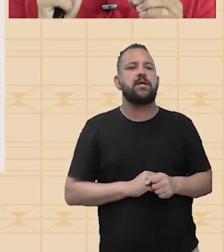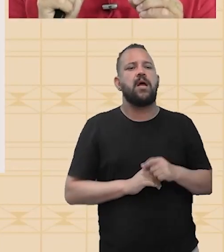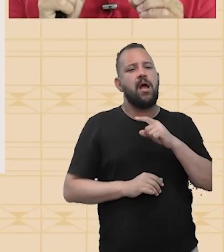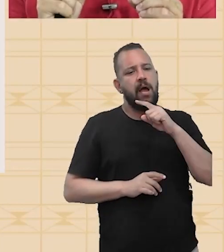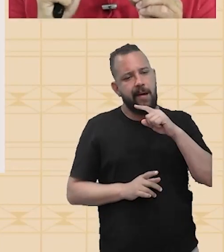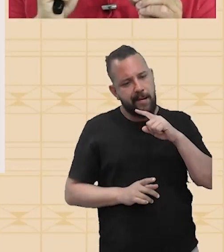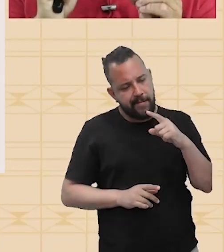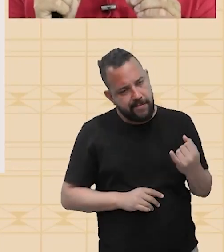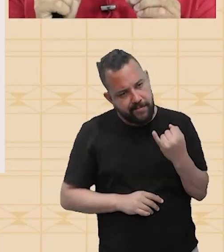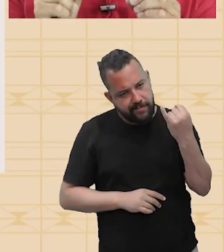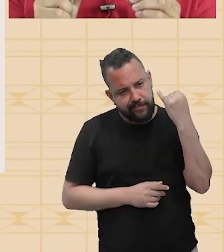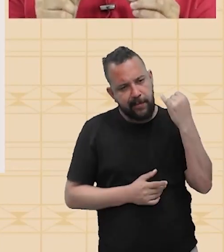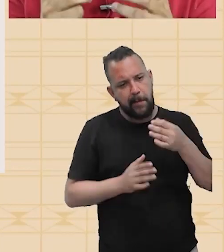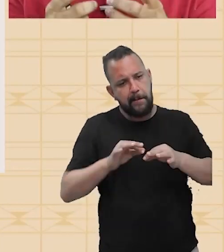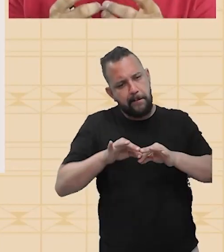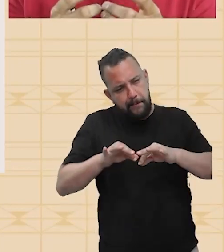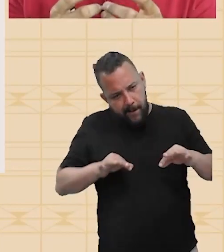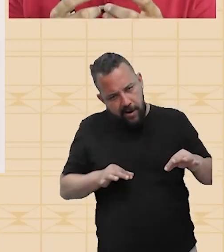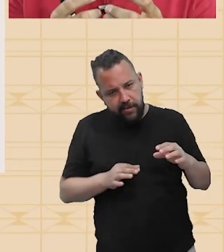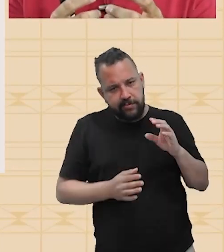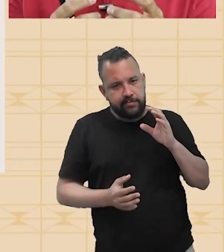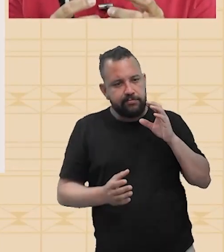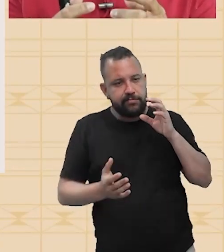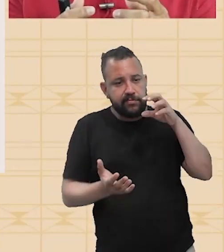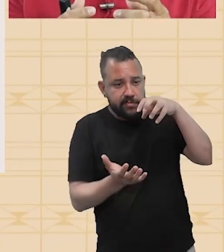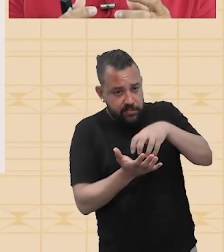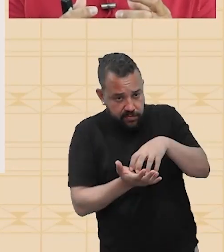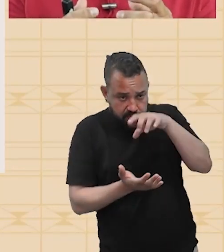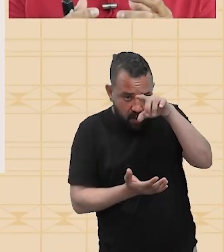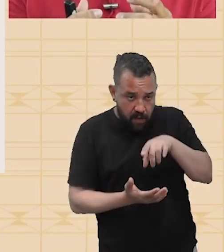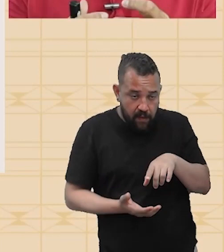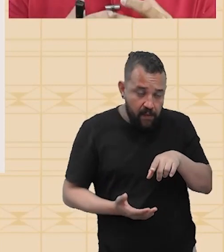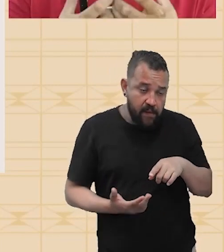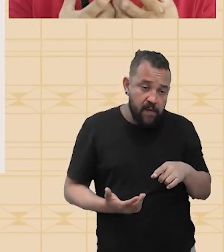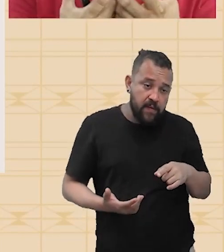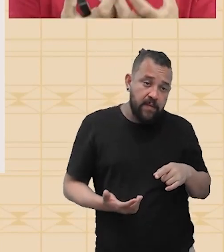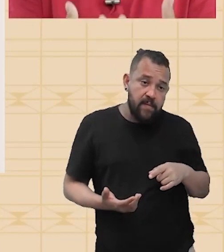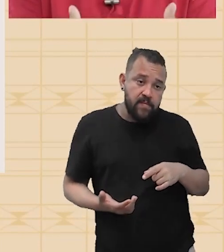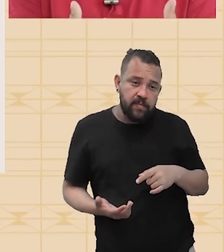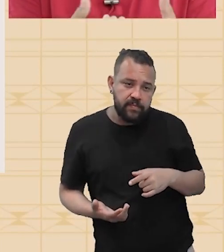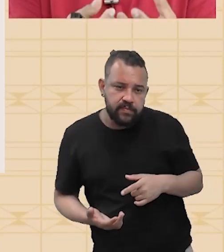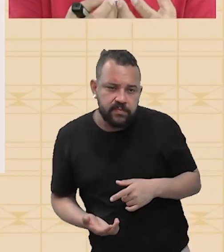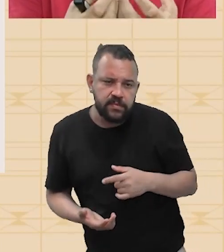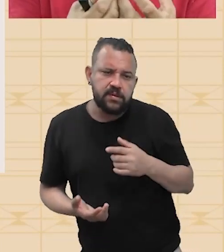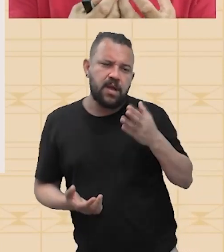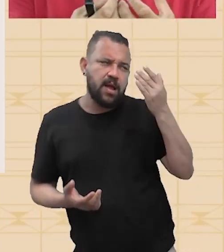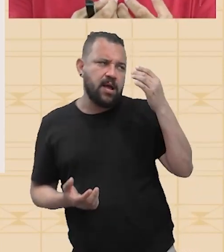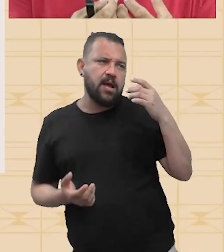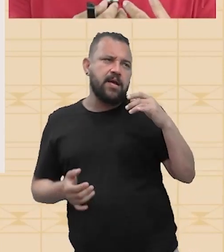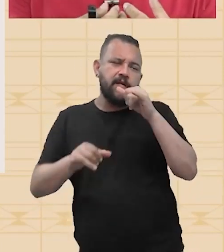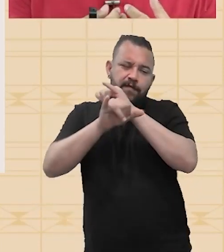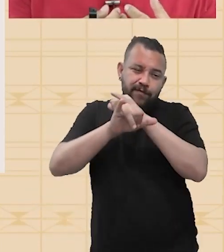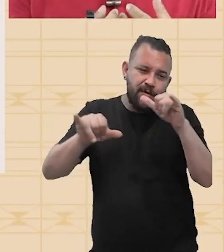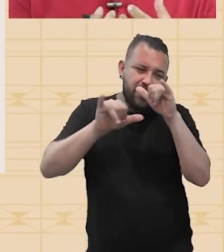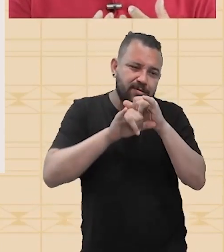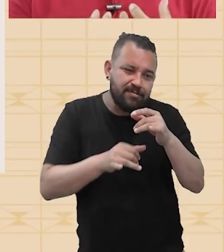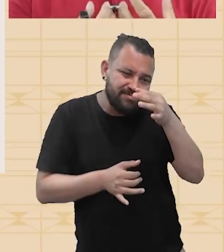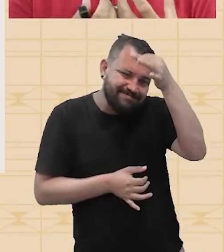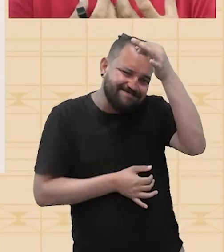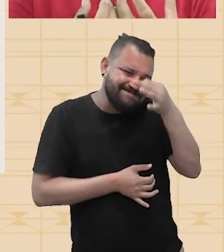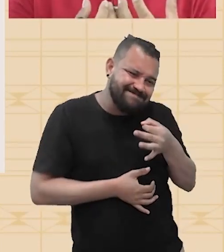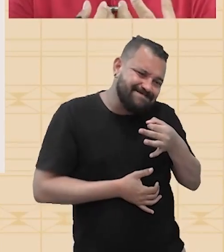importância das medidas de tendência central é dar para o patrono da pesquisa